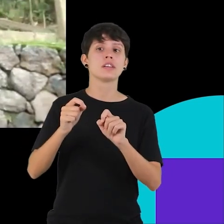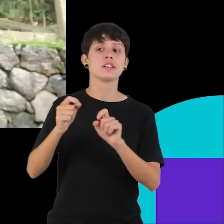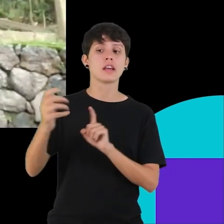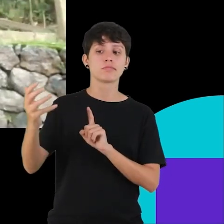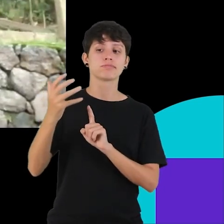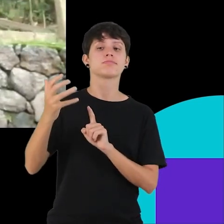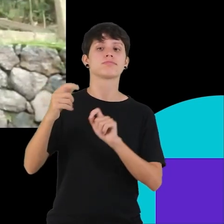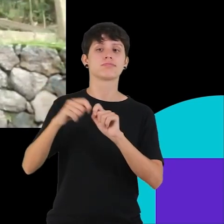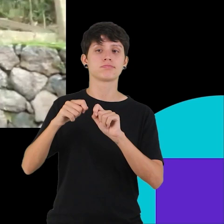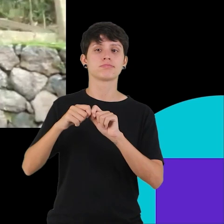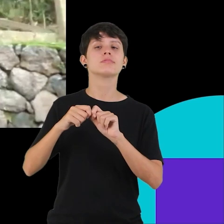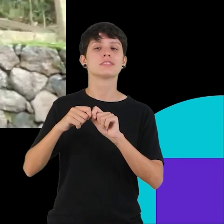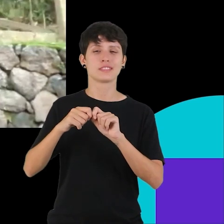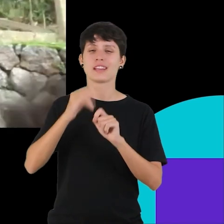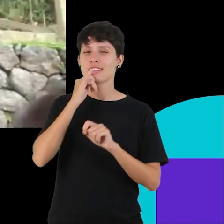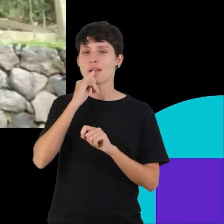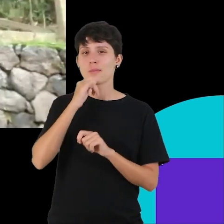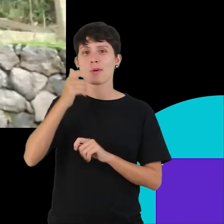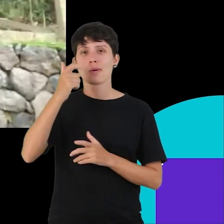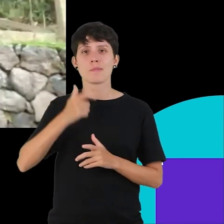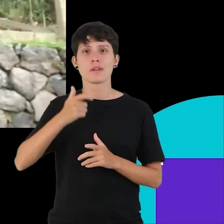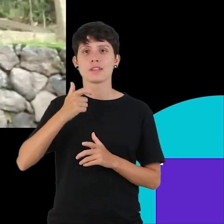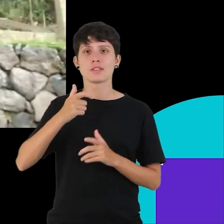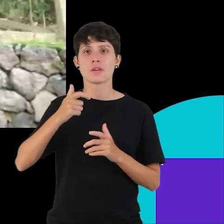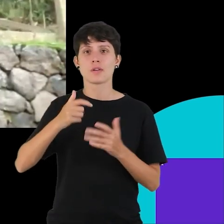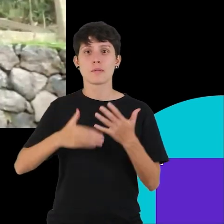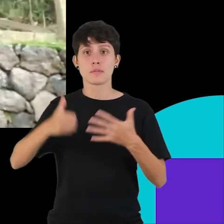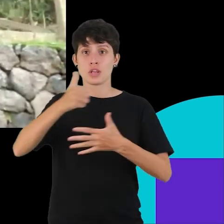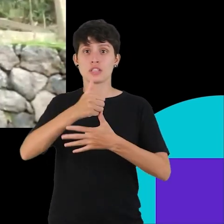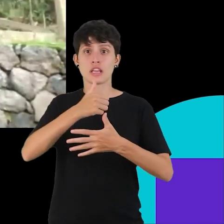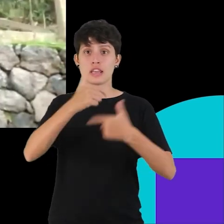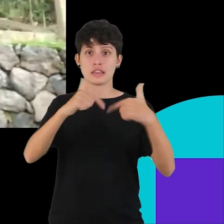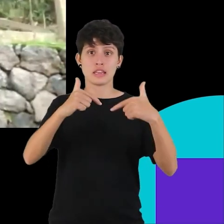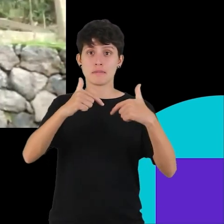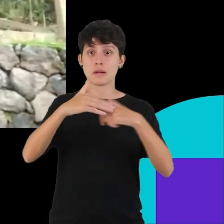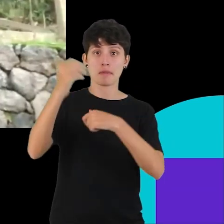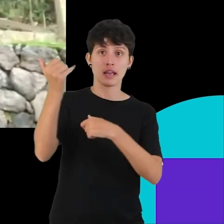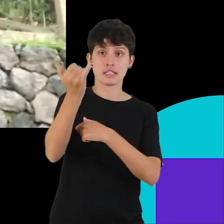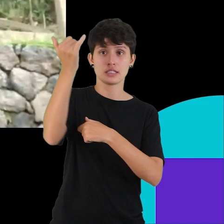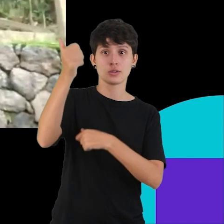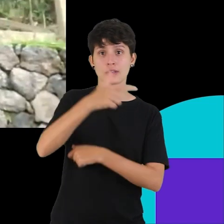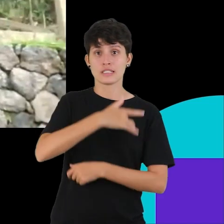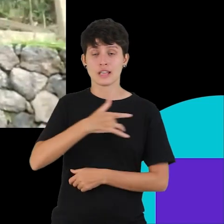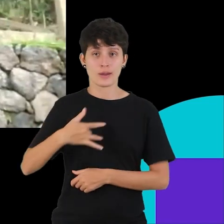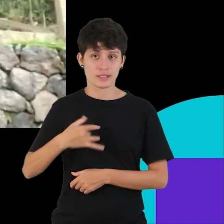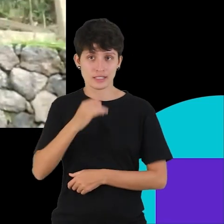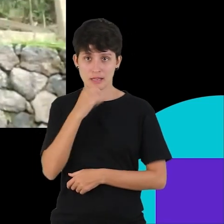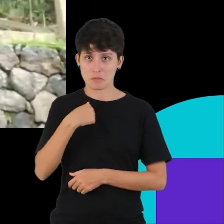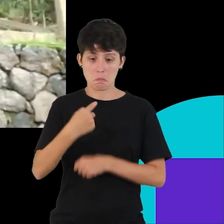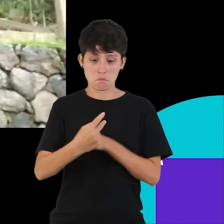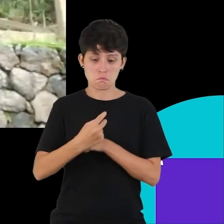profundos que a gente tem que tomar muito cuidado, porque às vezes a gente fala, tem que mudar a cultura, tem que mudar modelos mentais,